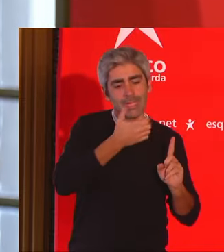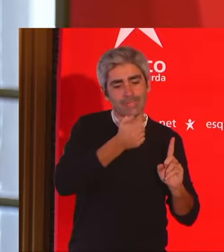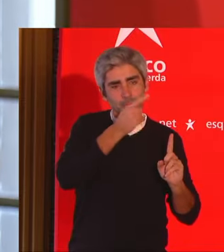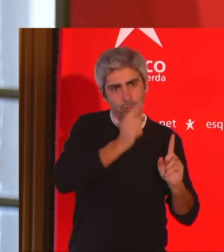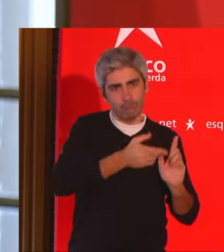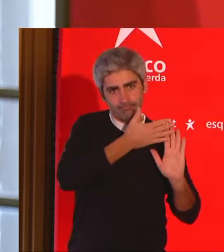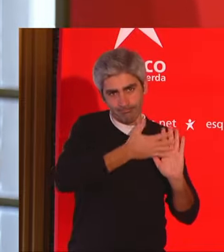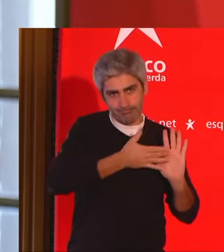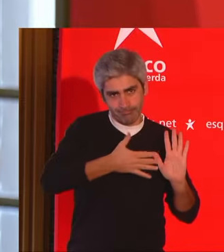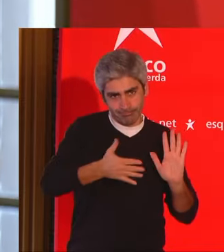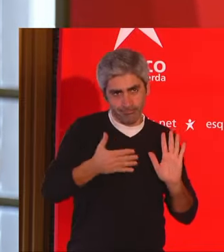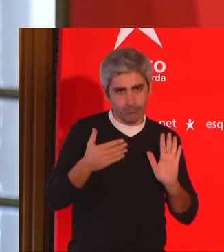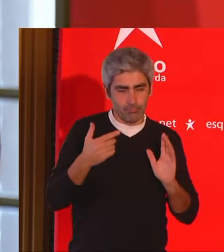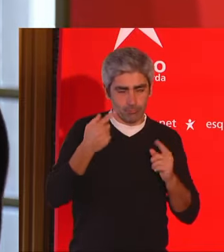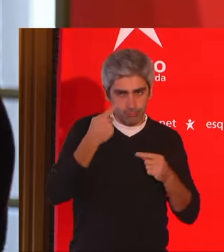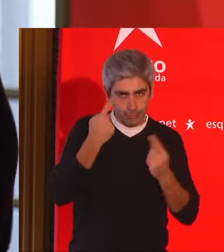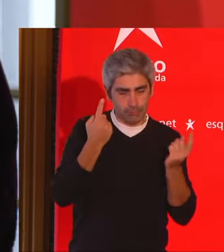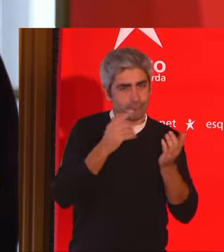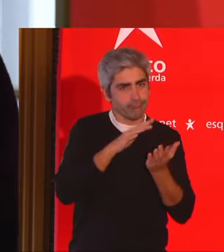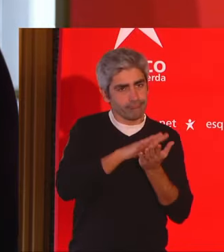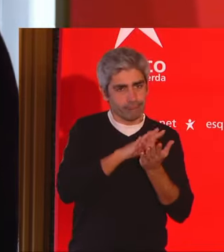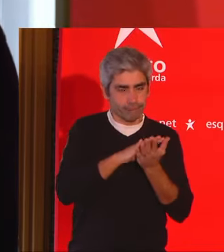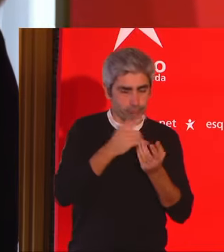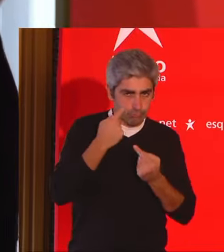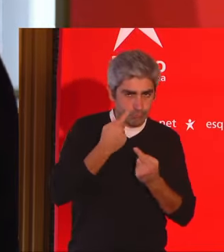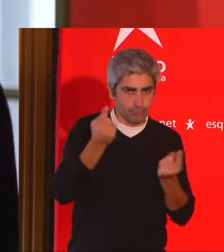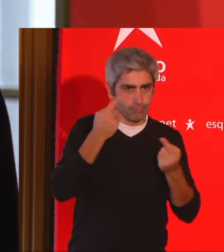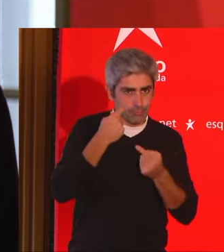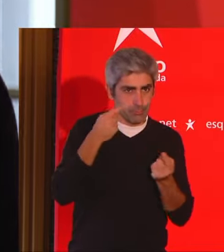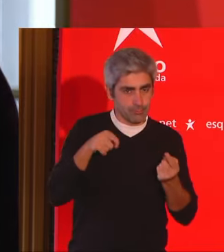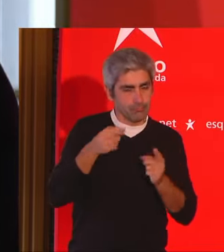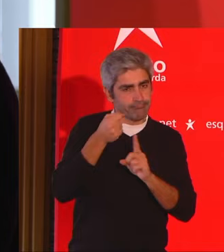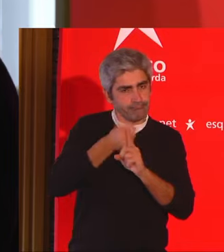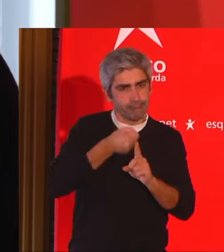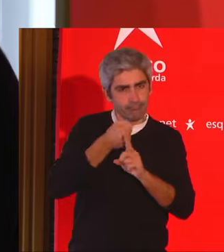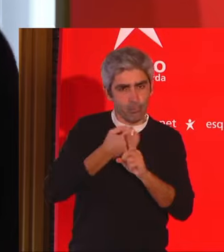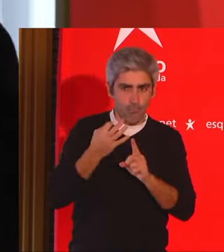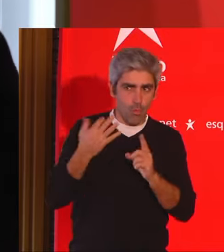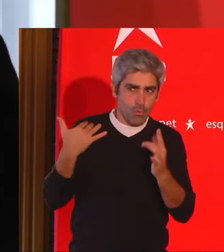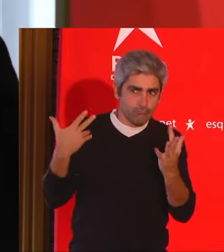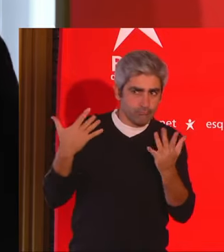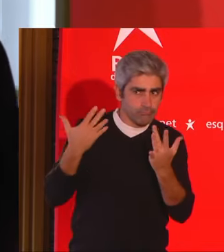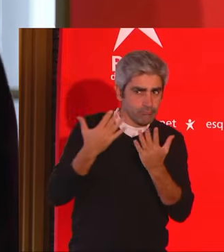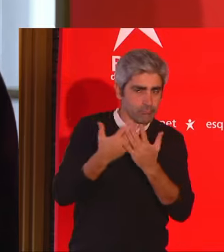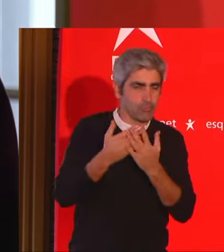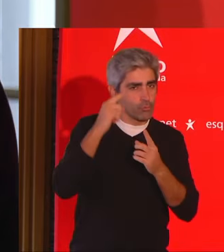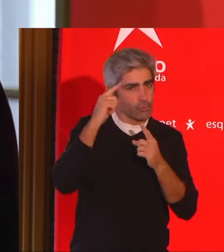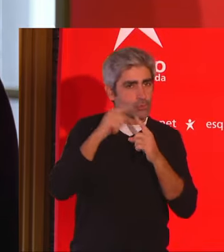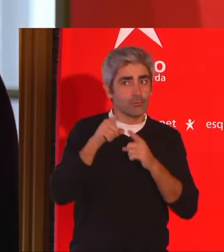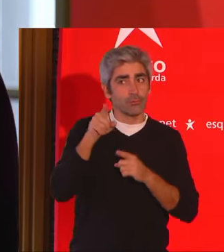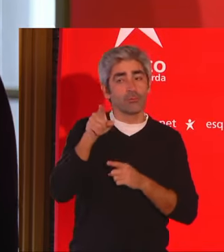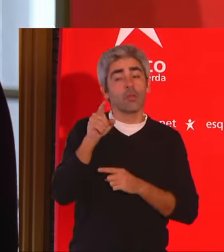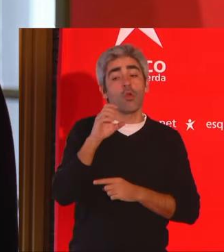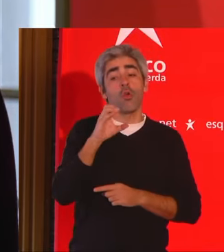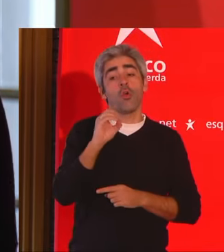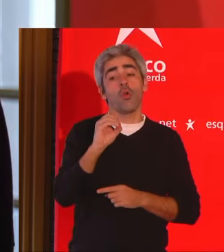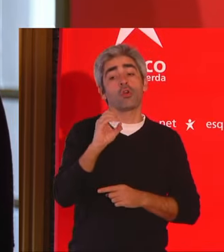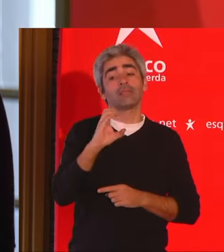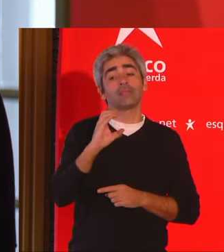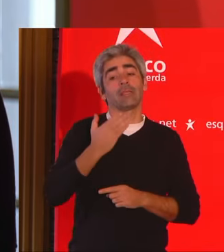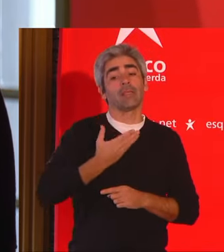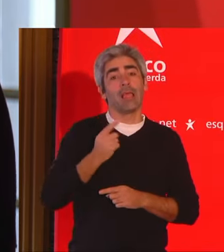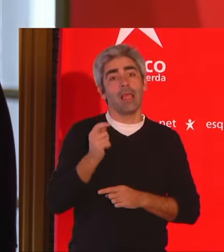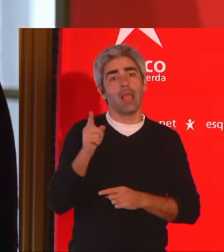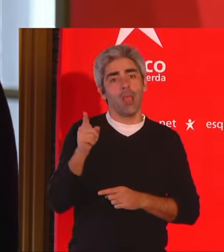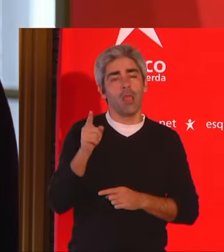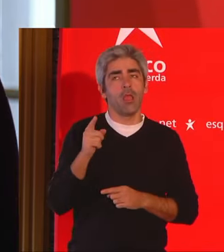portanto, têm vindo a ser publicados. Foi todo um combate, devo-vos dizer, para conseguir a OCDE